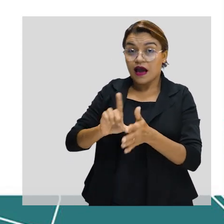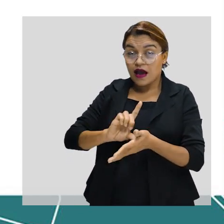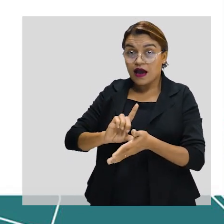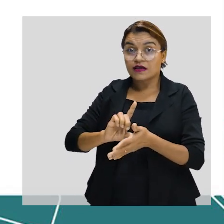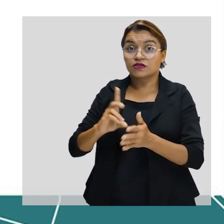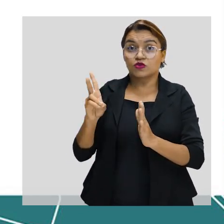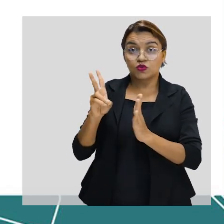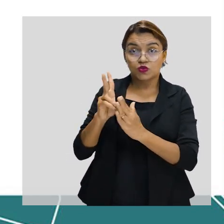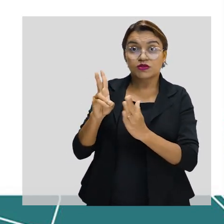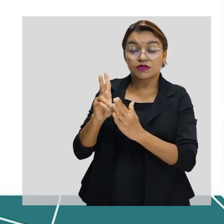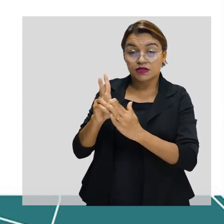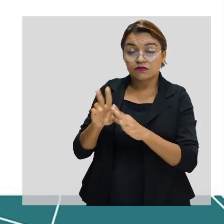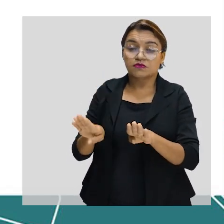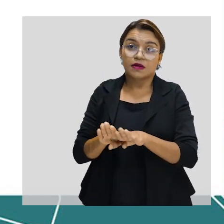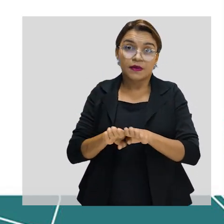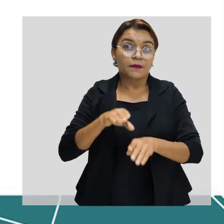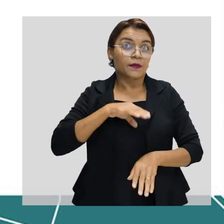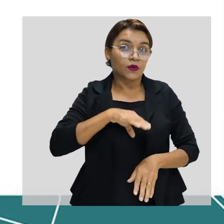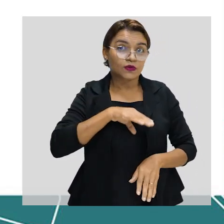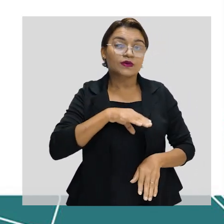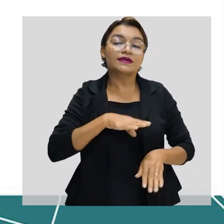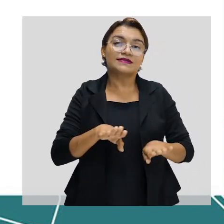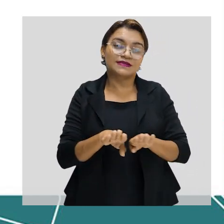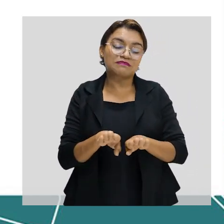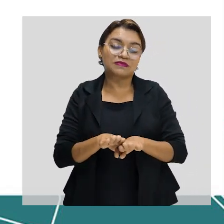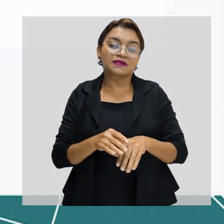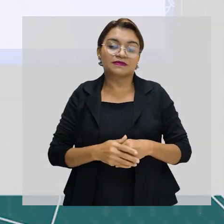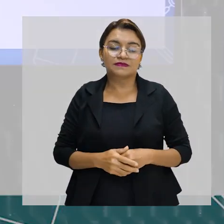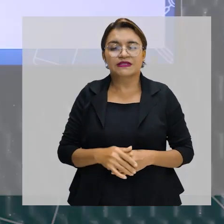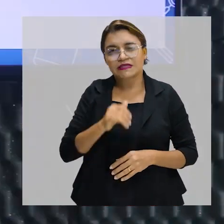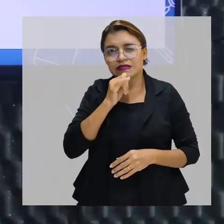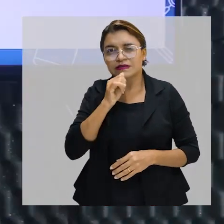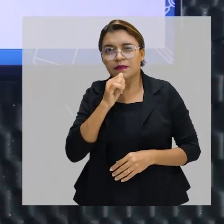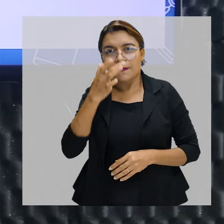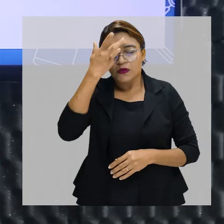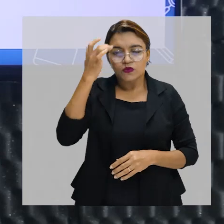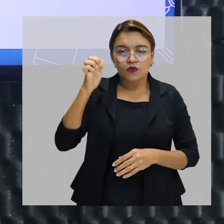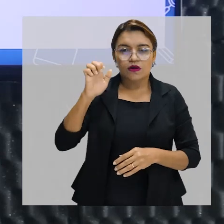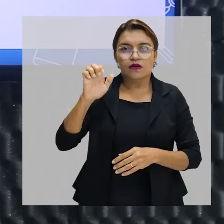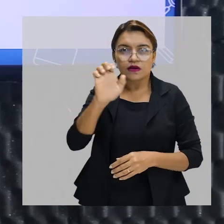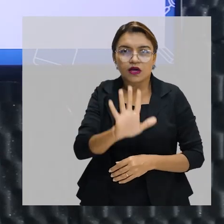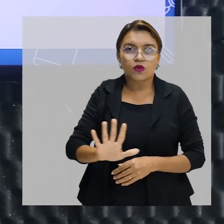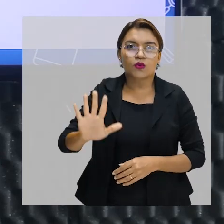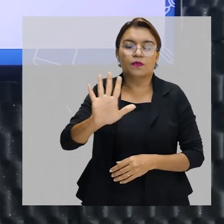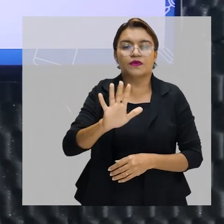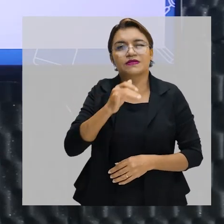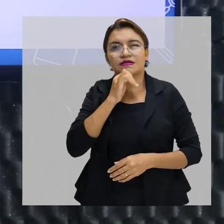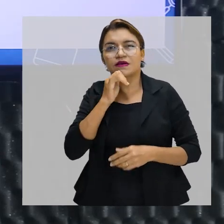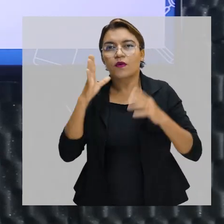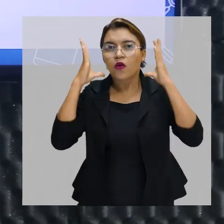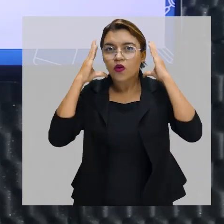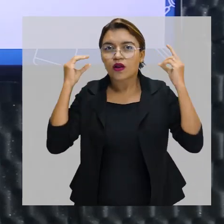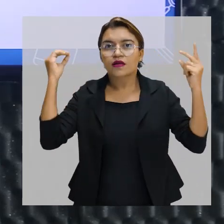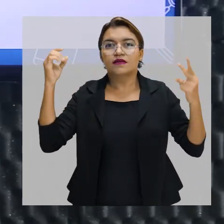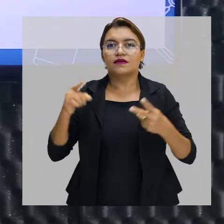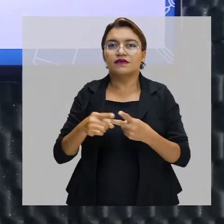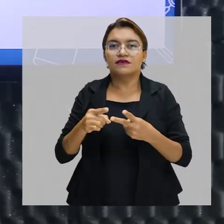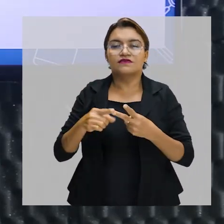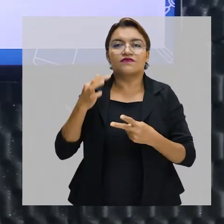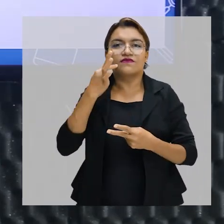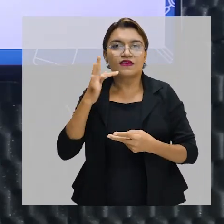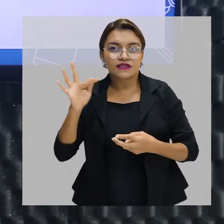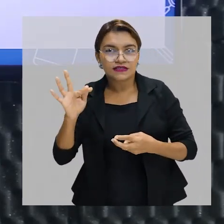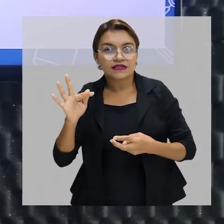chegada dos portugueses, os próprios portugueses, né? Na verdade, o europeu, né? Andou por aqui holandeses, franceses,